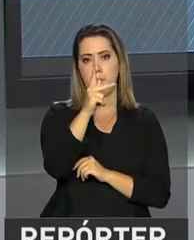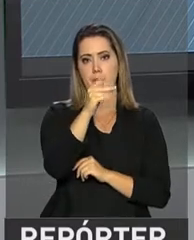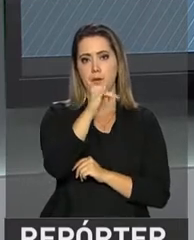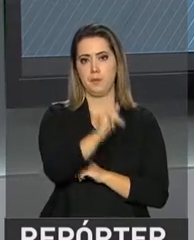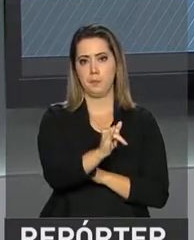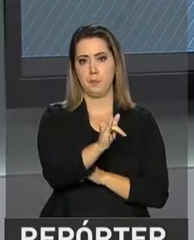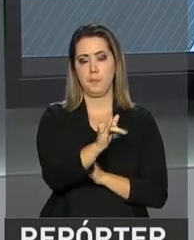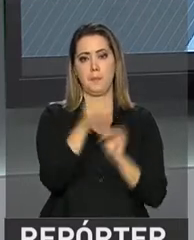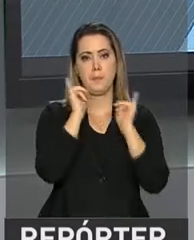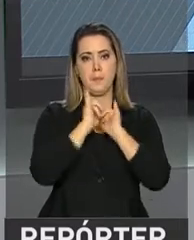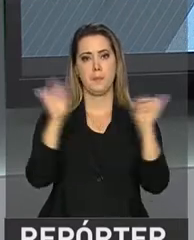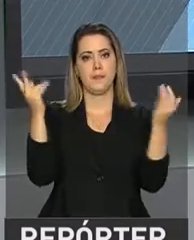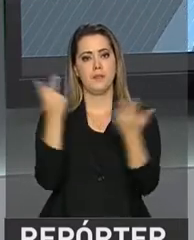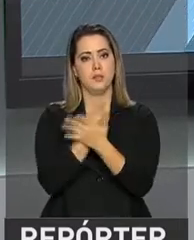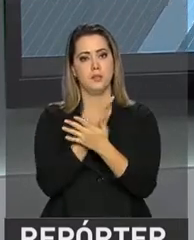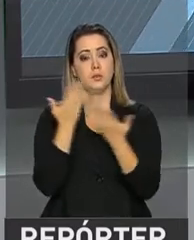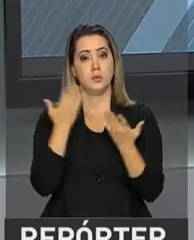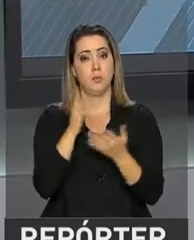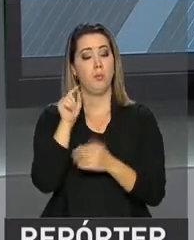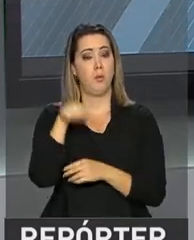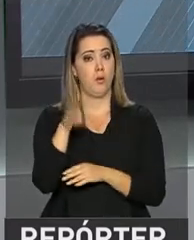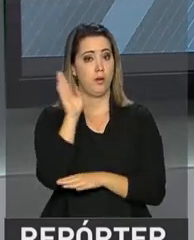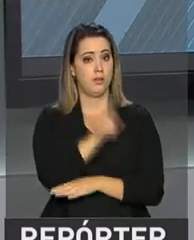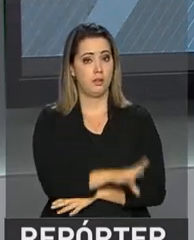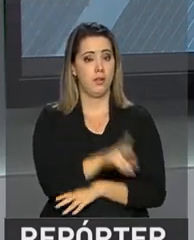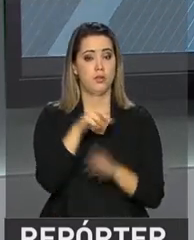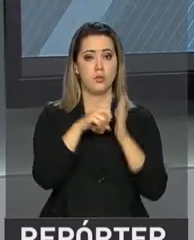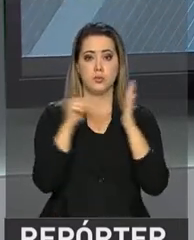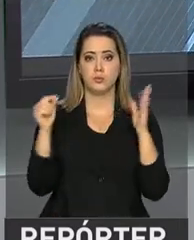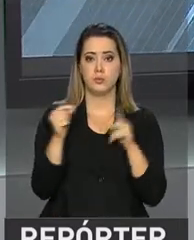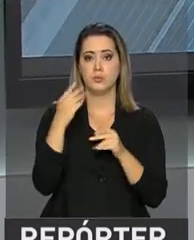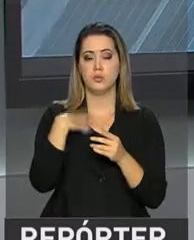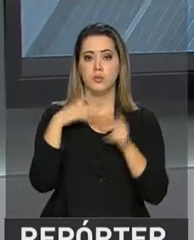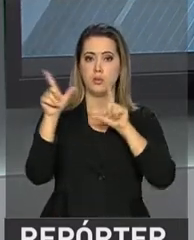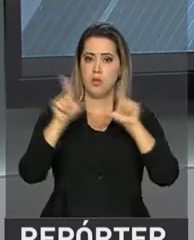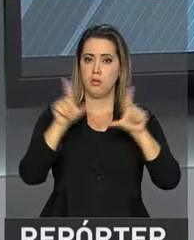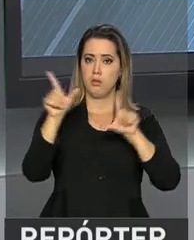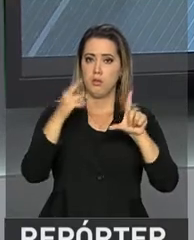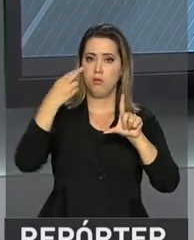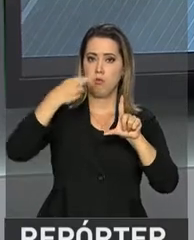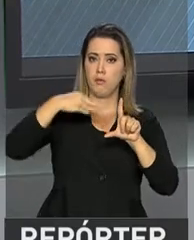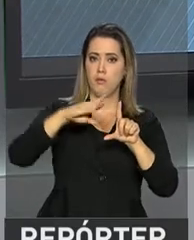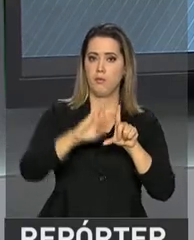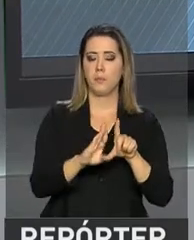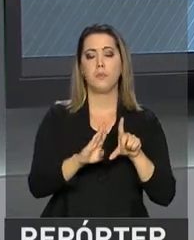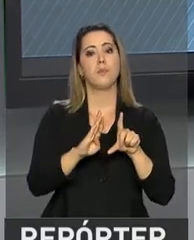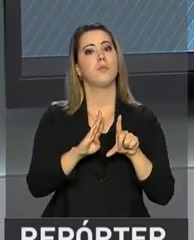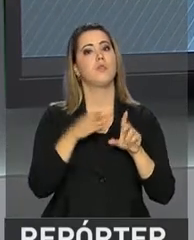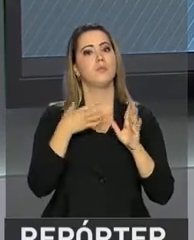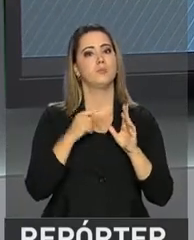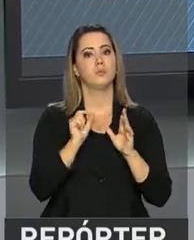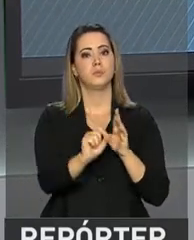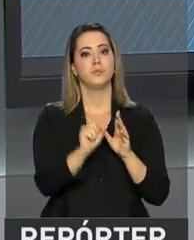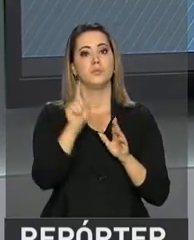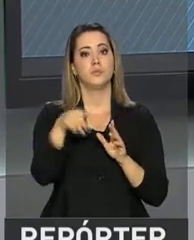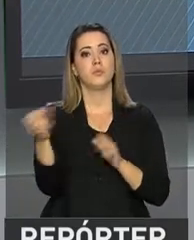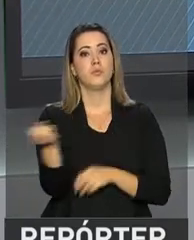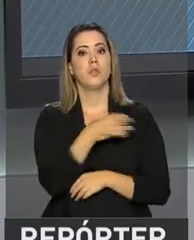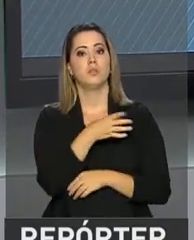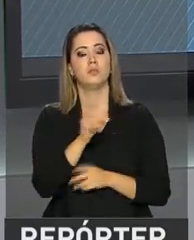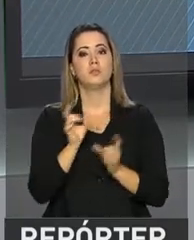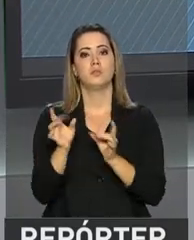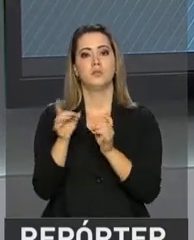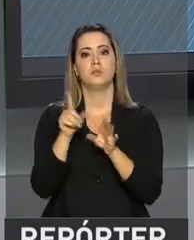o pp ii o anúncio foi feito agora há pouco no palácio do planalto e transmitido ao vivo pela tv nbr essas novas